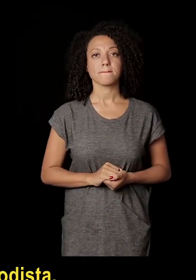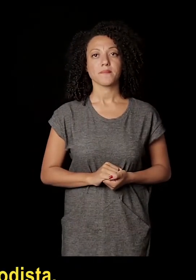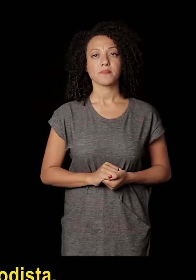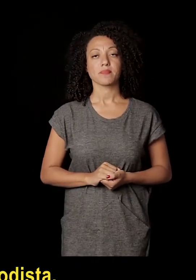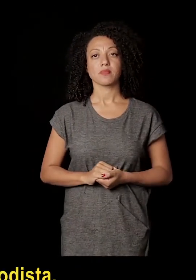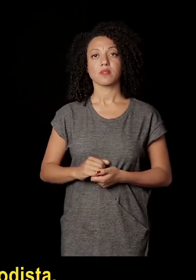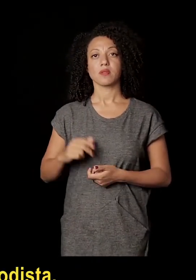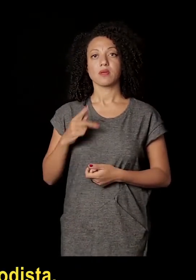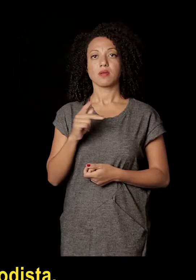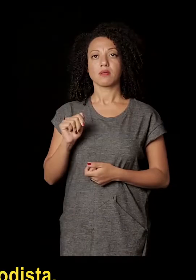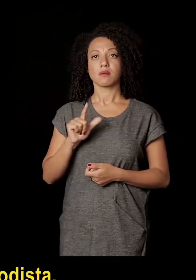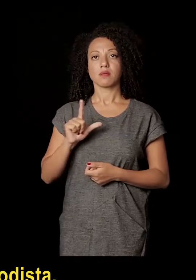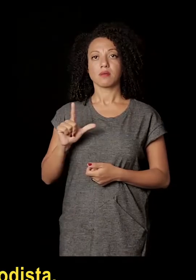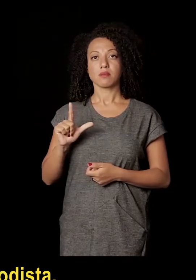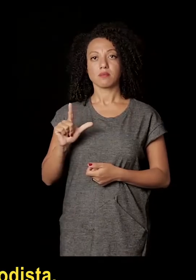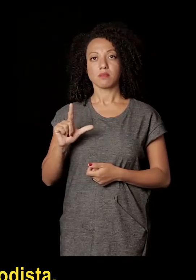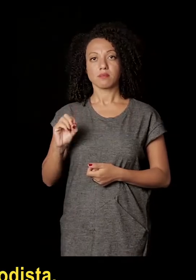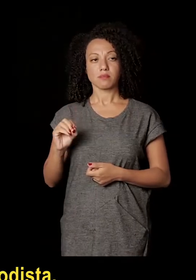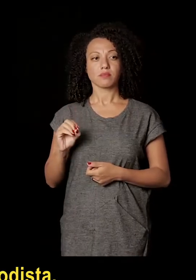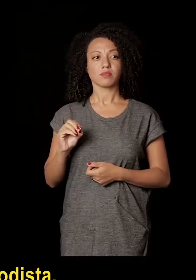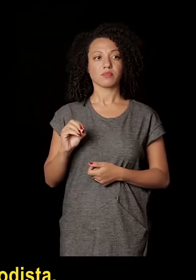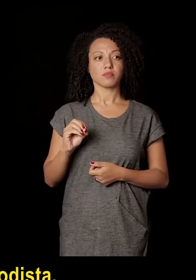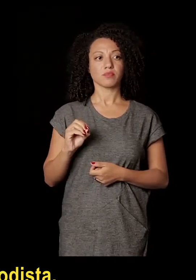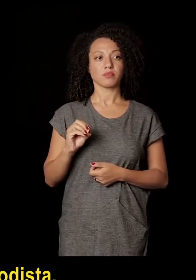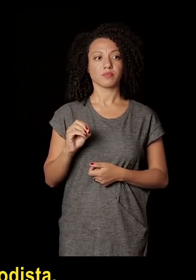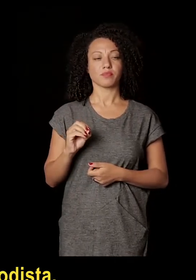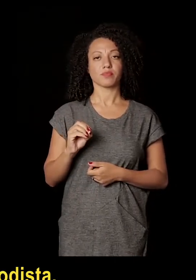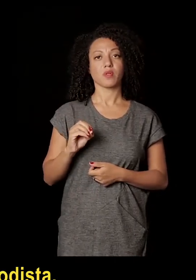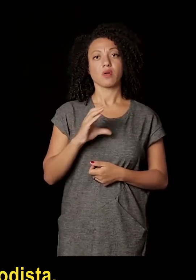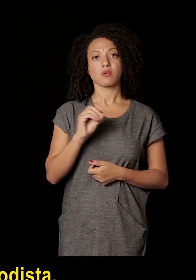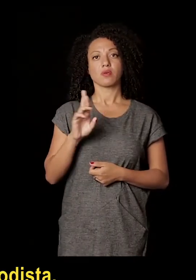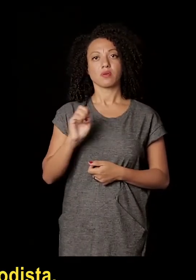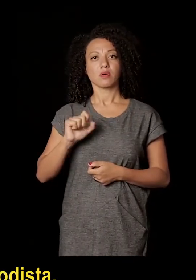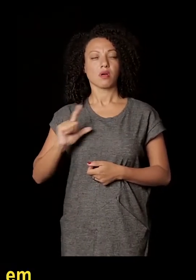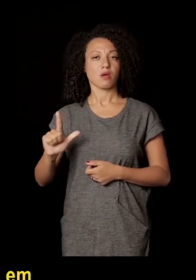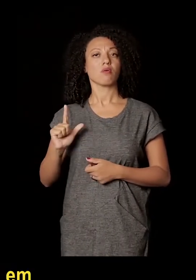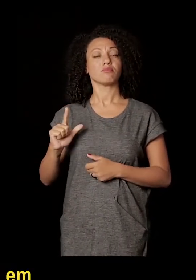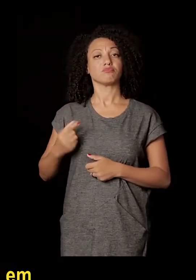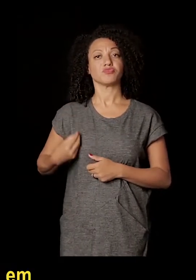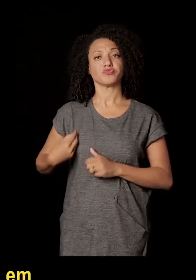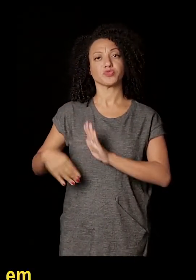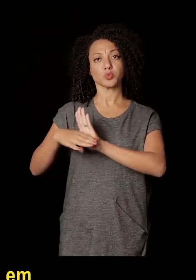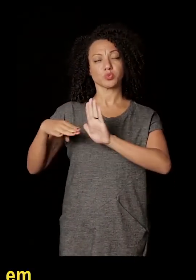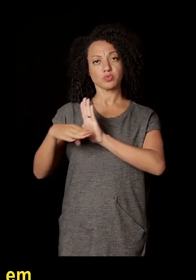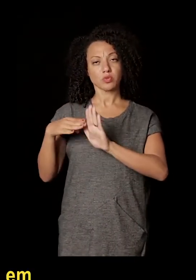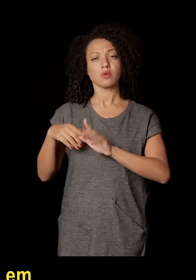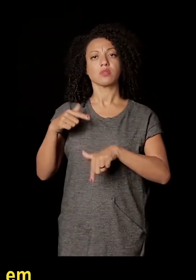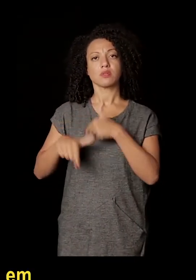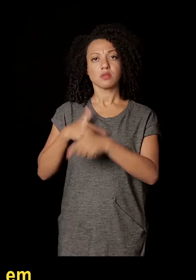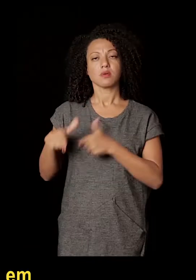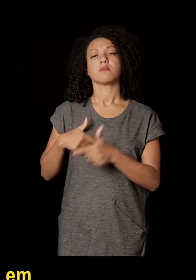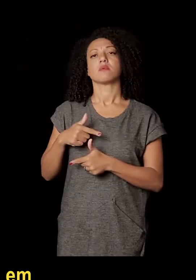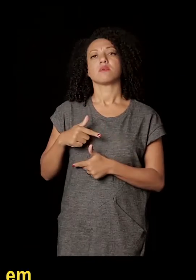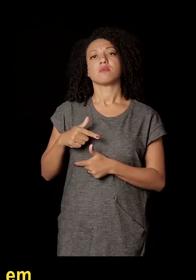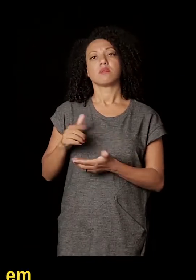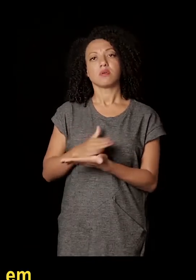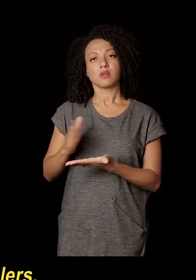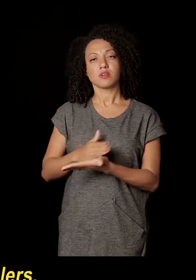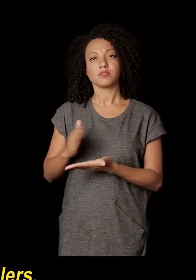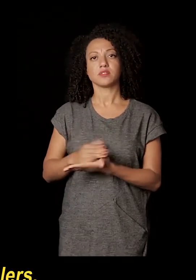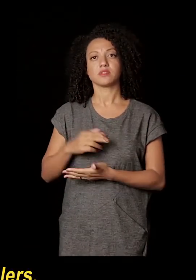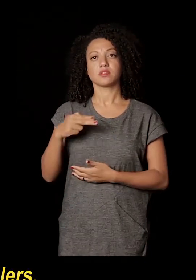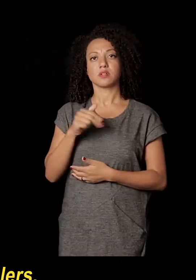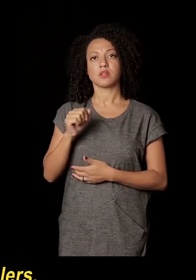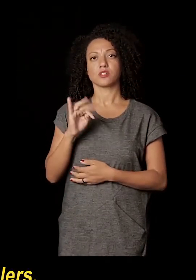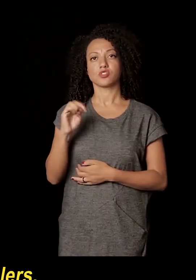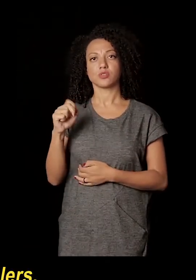O Pablo Corral é um fotoperiodista, artista, advogado equatoriano que publicou seu trabalho em revistas National Geographic,